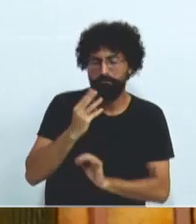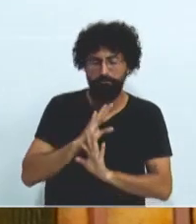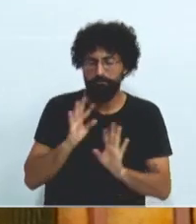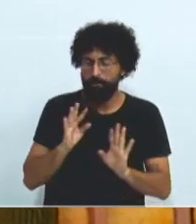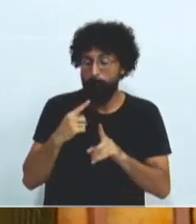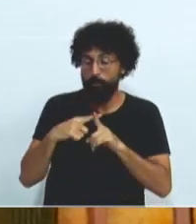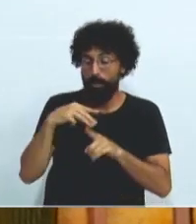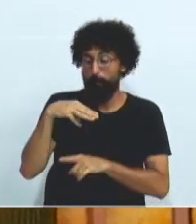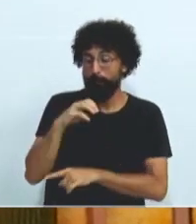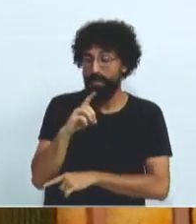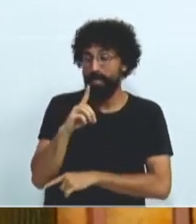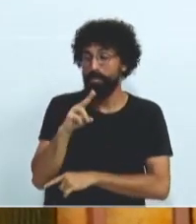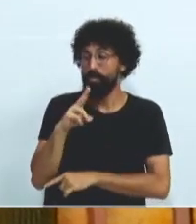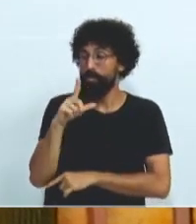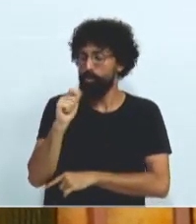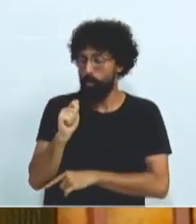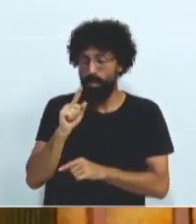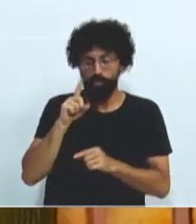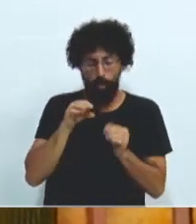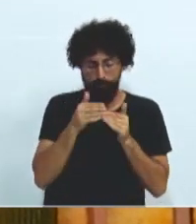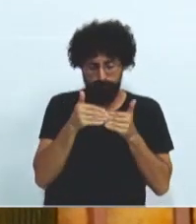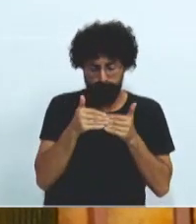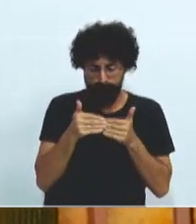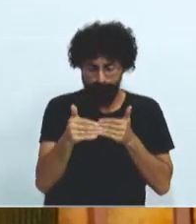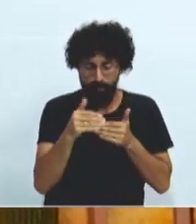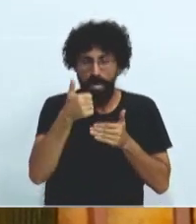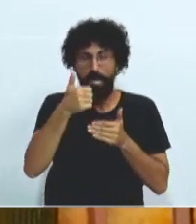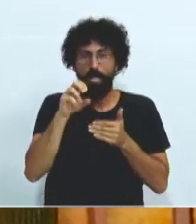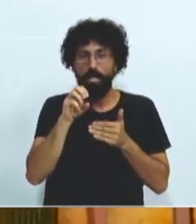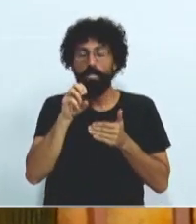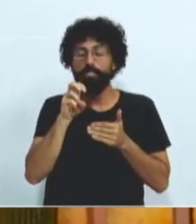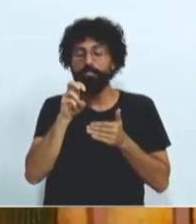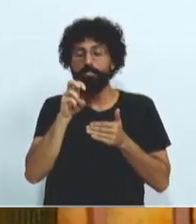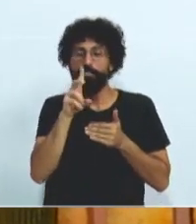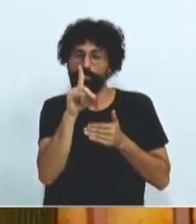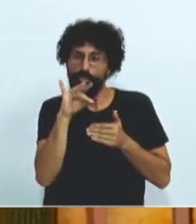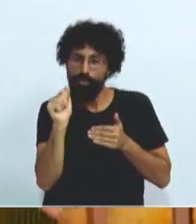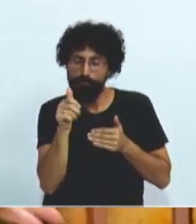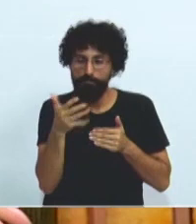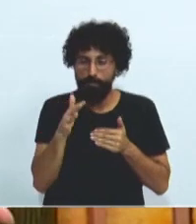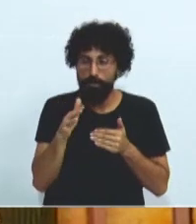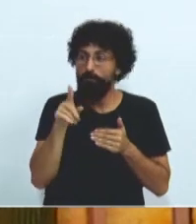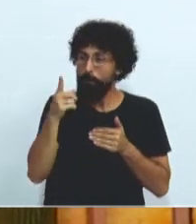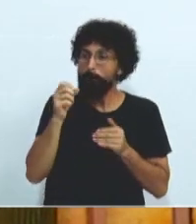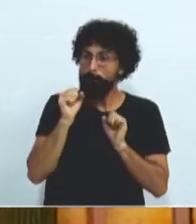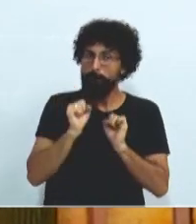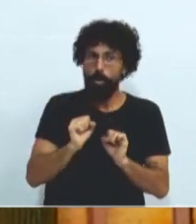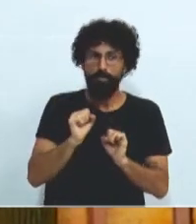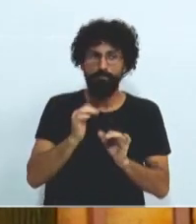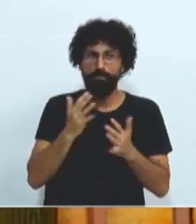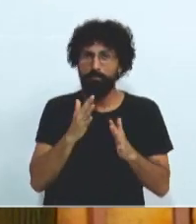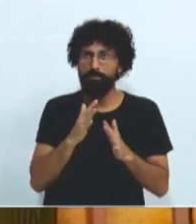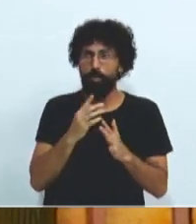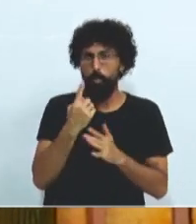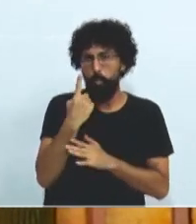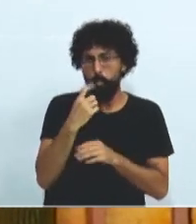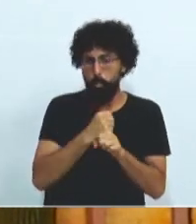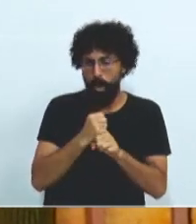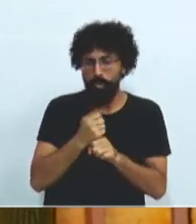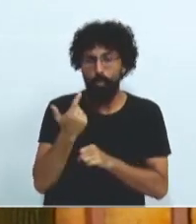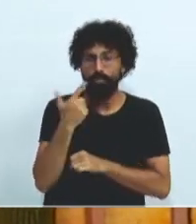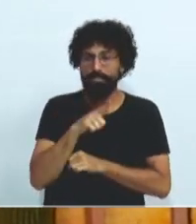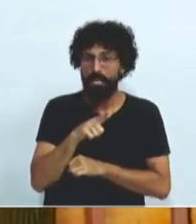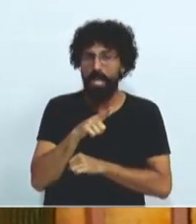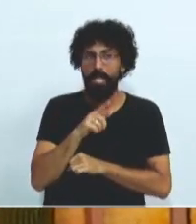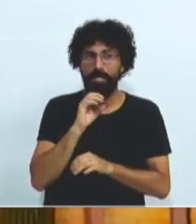ela se recompõe com 15 dias. Então, na teoria, você pode doar quase 10 vezes, né, no ano. Então, a medula, ela se recompõe